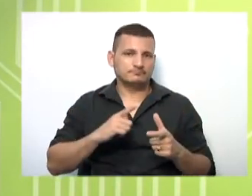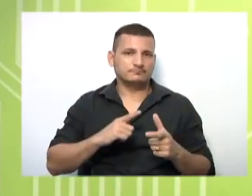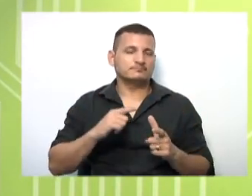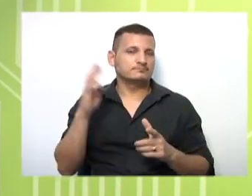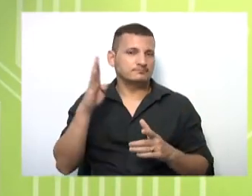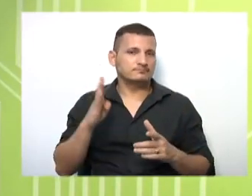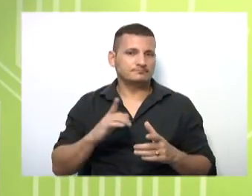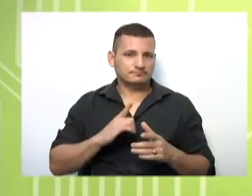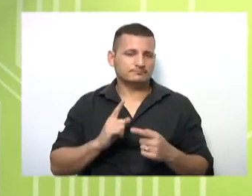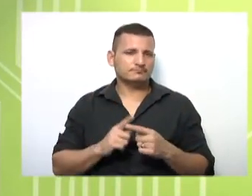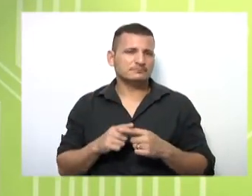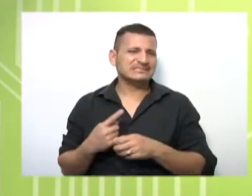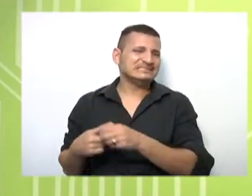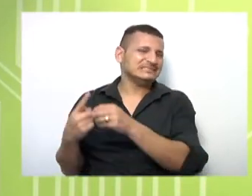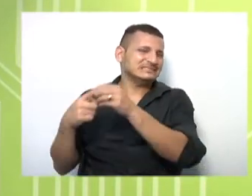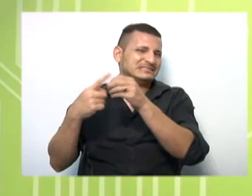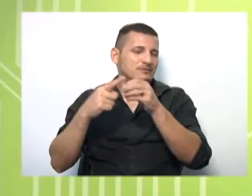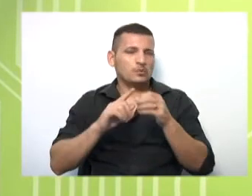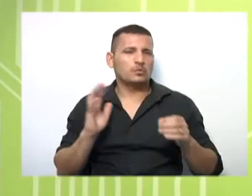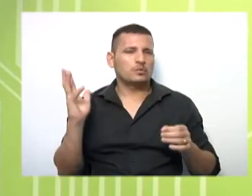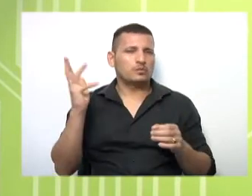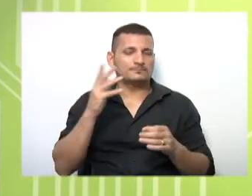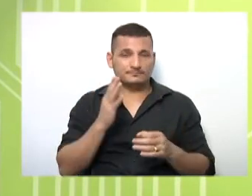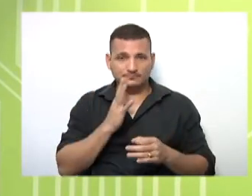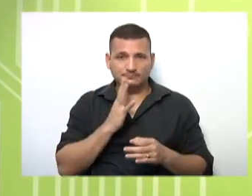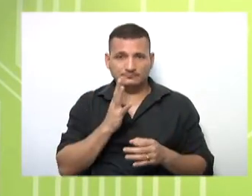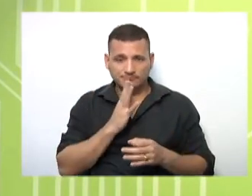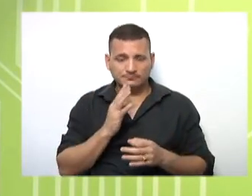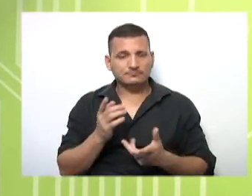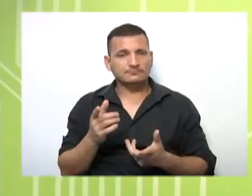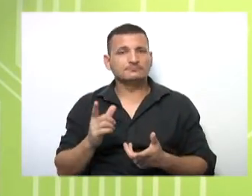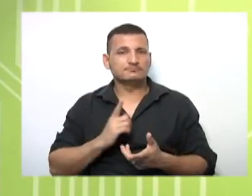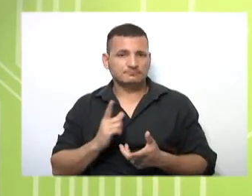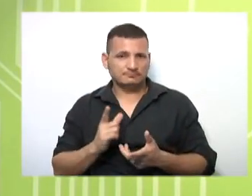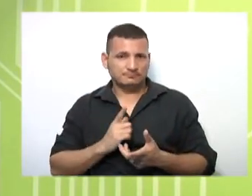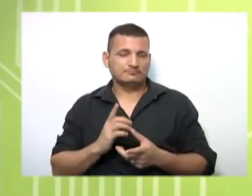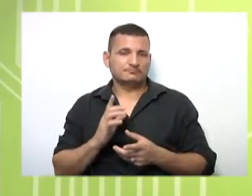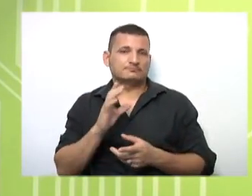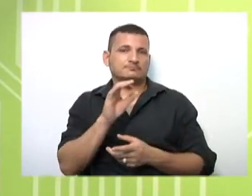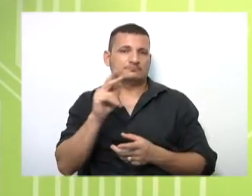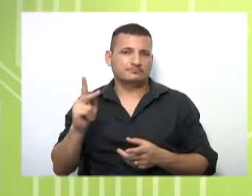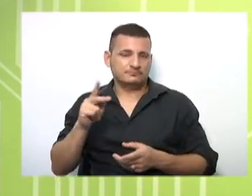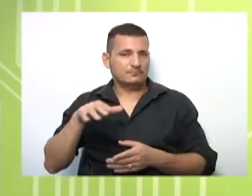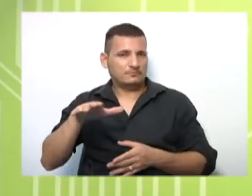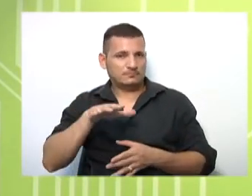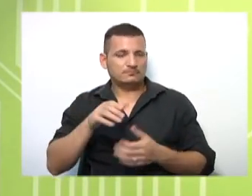muitos municípios, praticamente todos que conheço, existem cooperativas